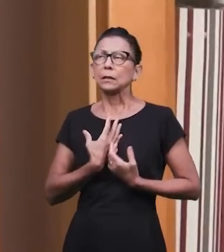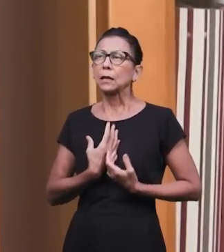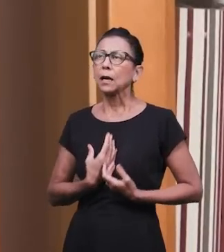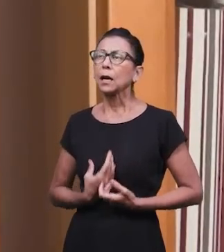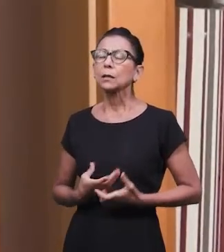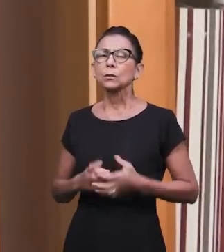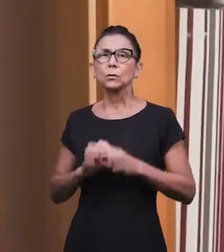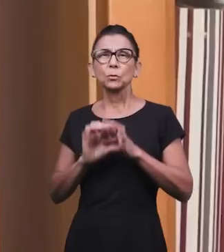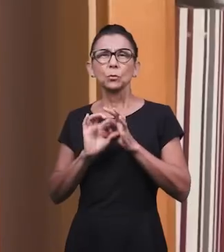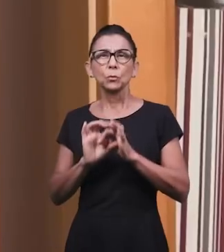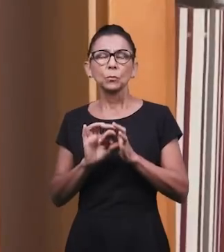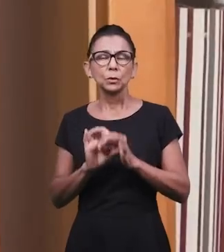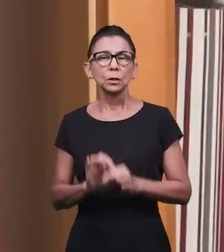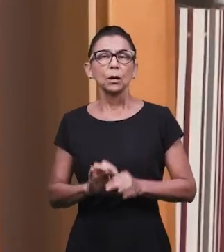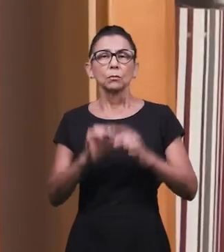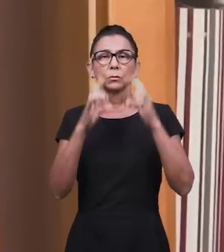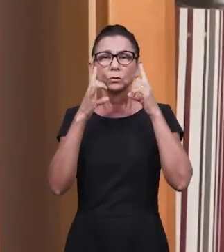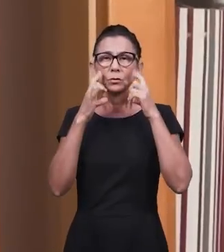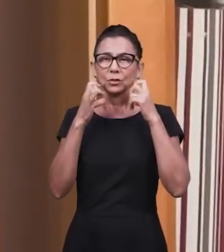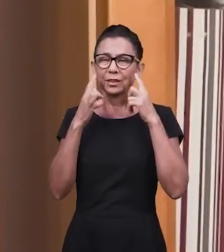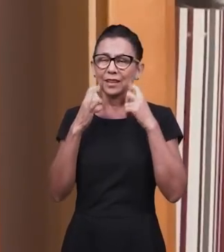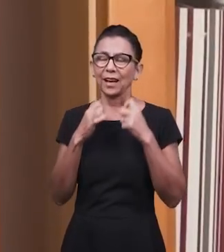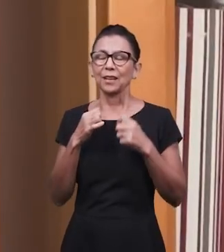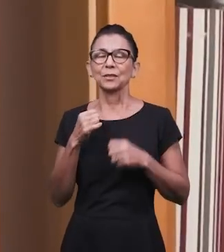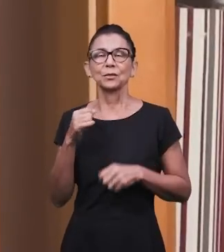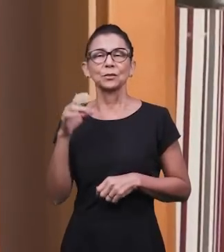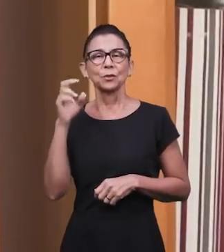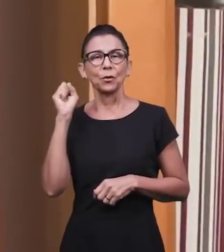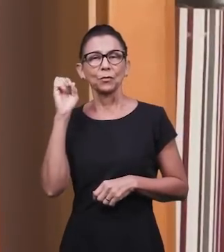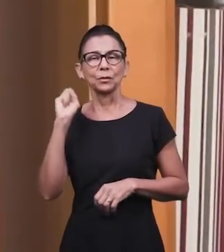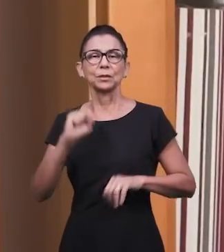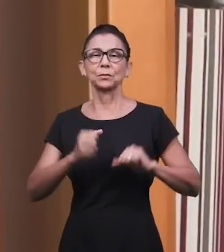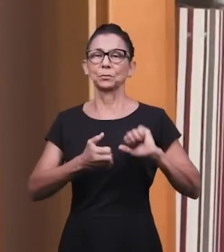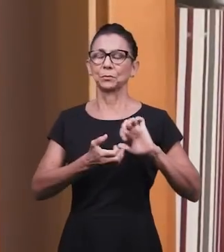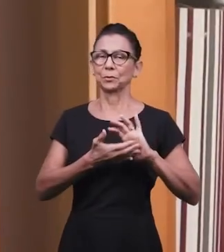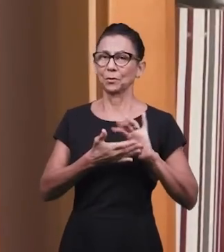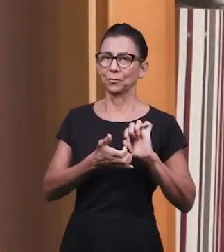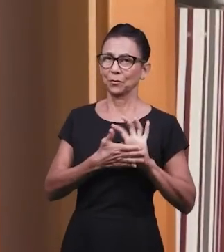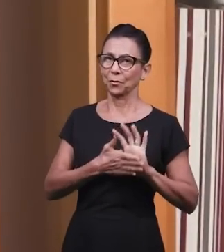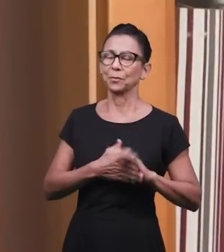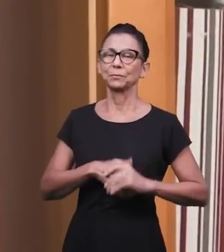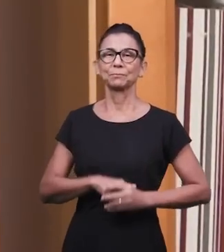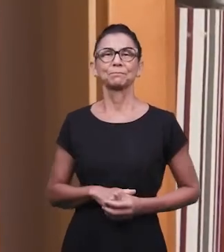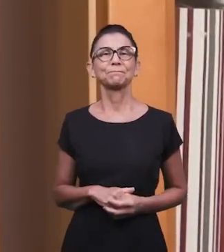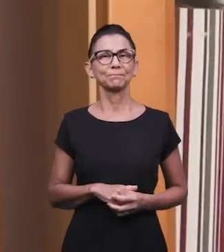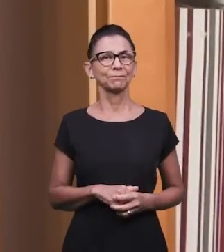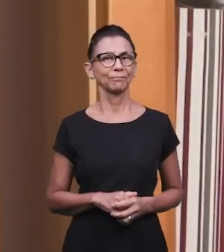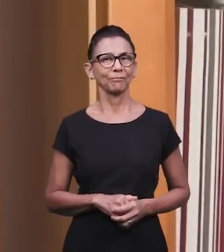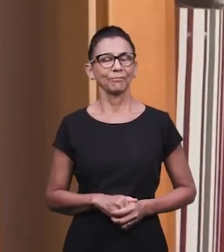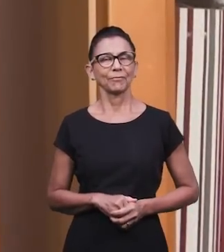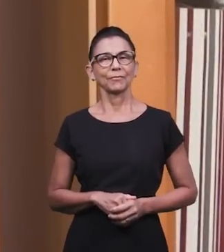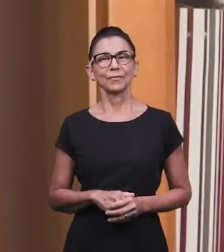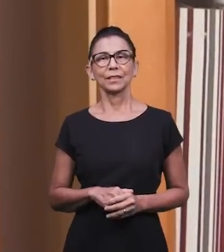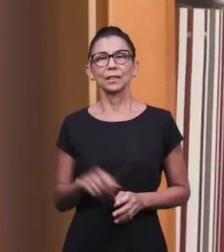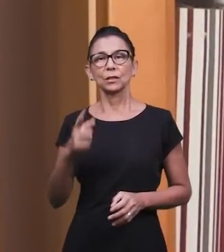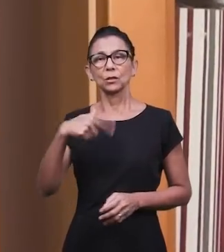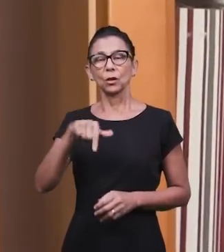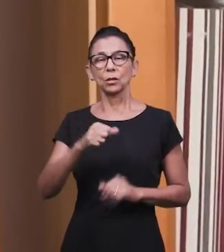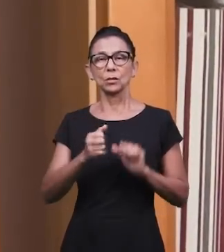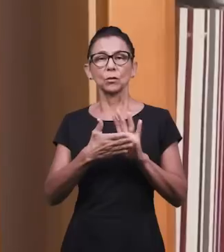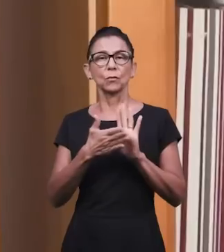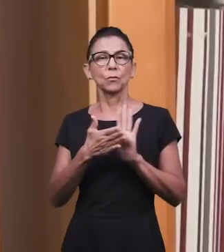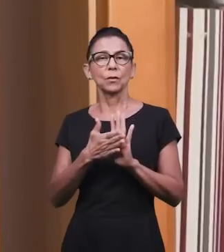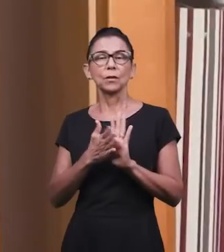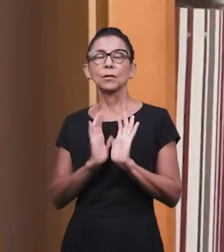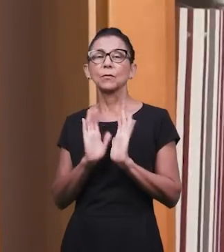fosse cantado e que expressa a nossa alegria em servir ao Senhor e que o nosso louvor é somente para o nosso Deus.